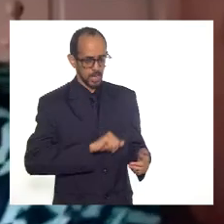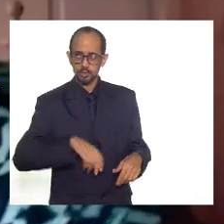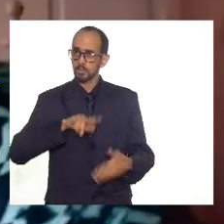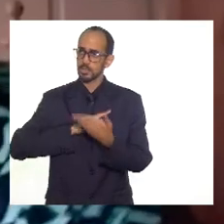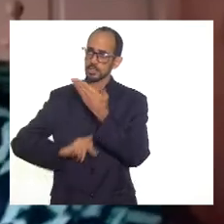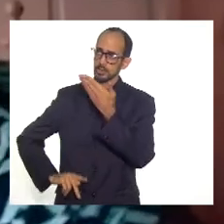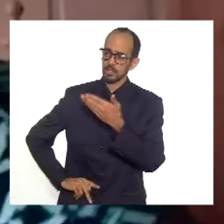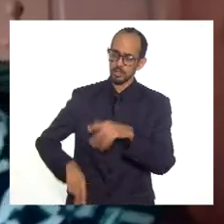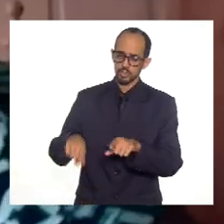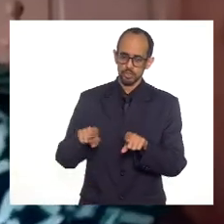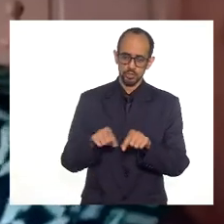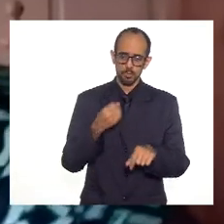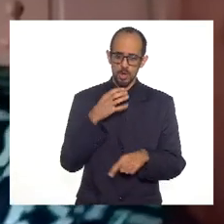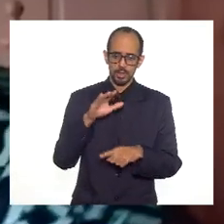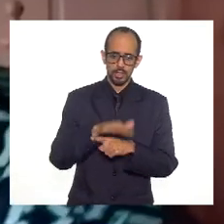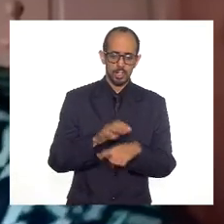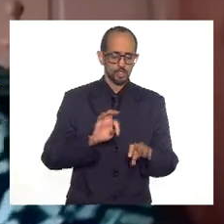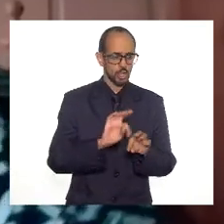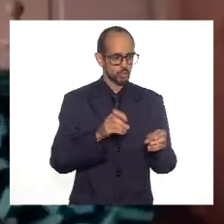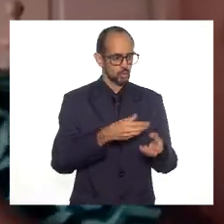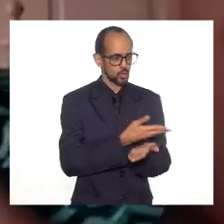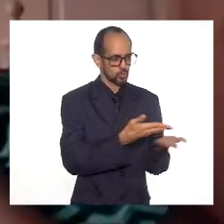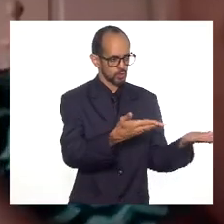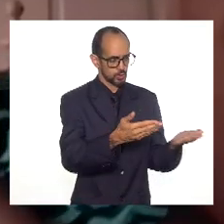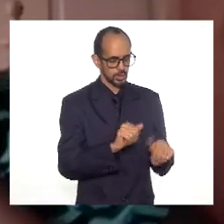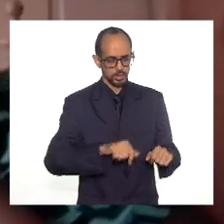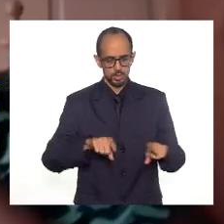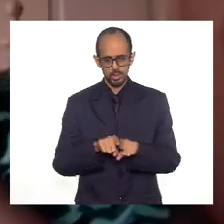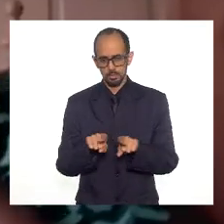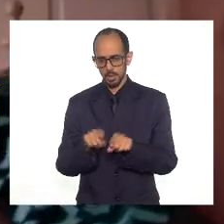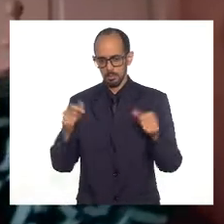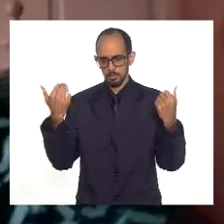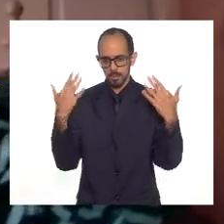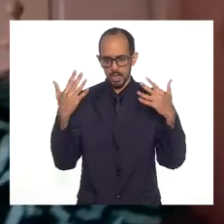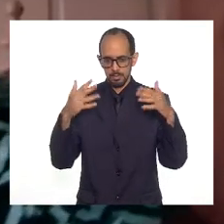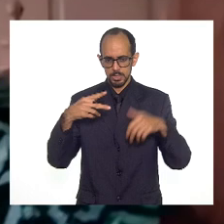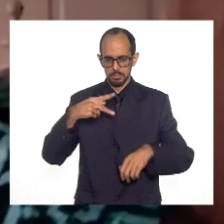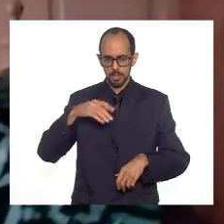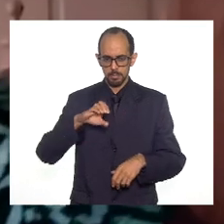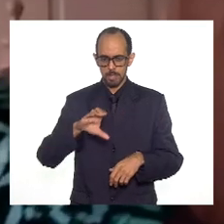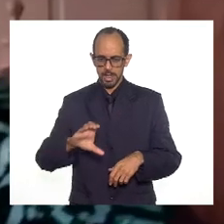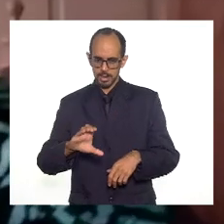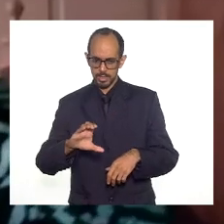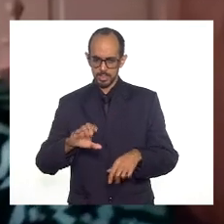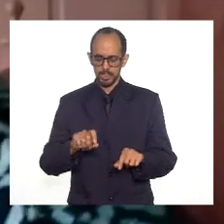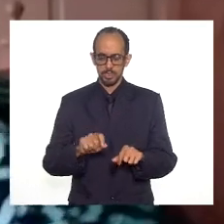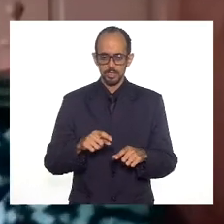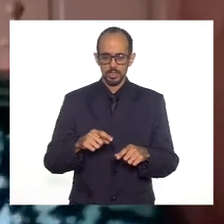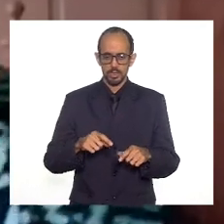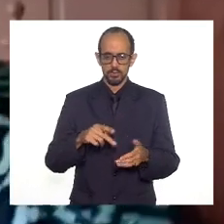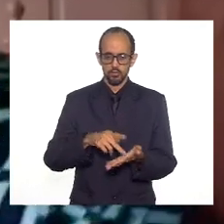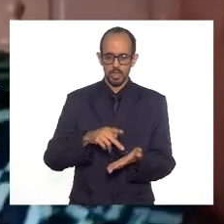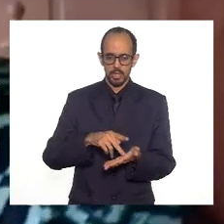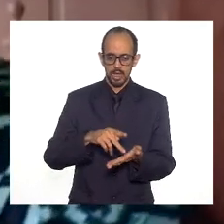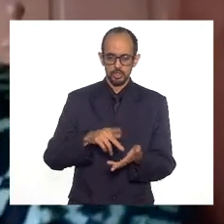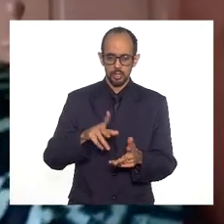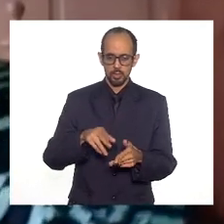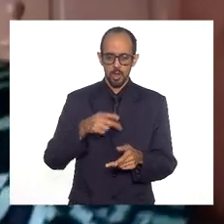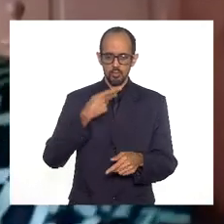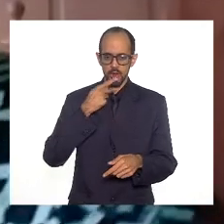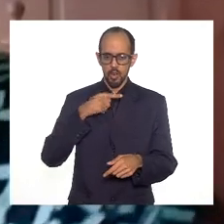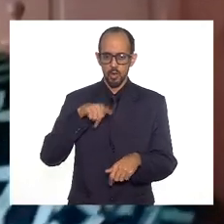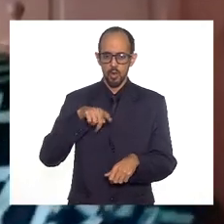tarde aos que nos assistem. Parabenizar pela PEC. Dizer que realmente, assim como mencionou aqui o deputado